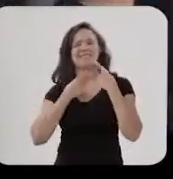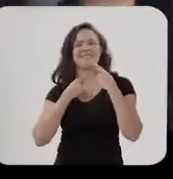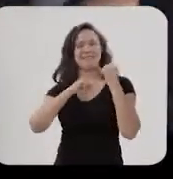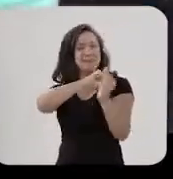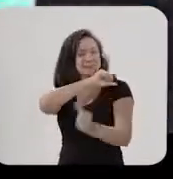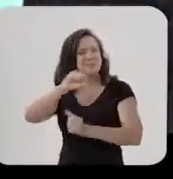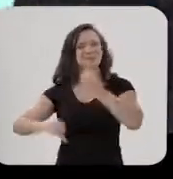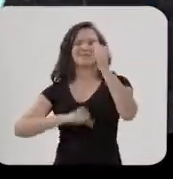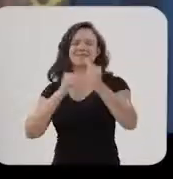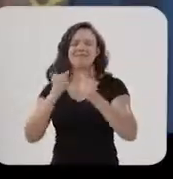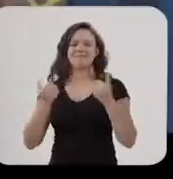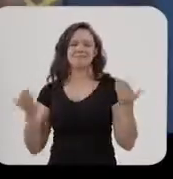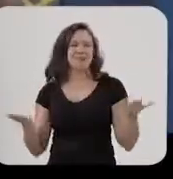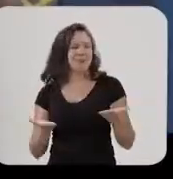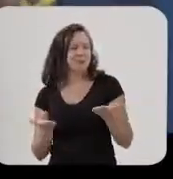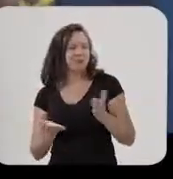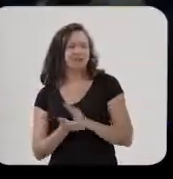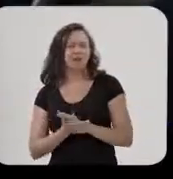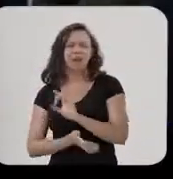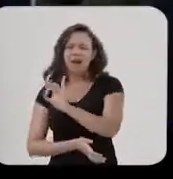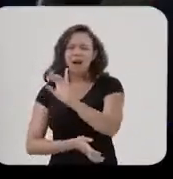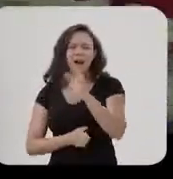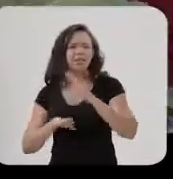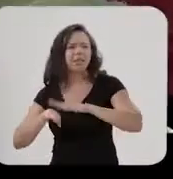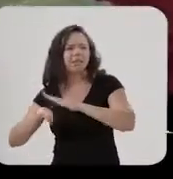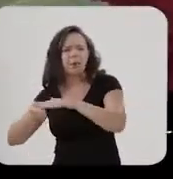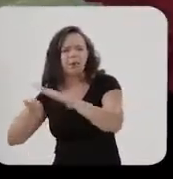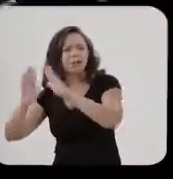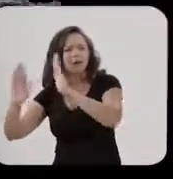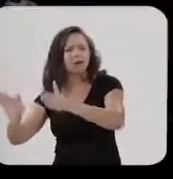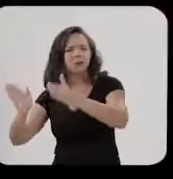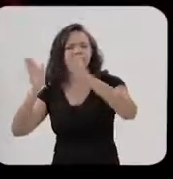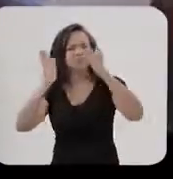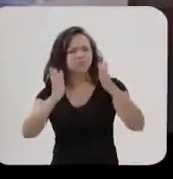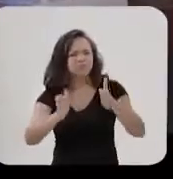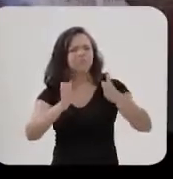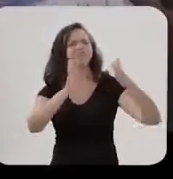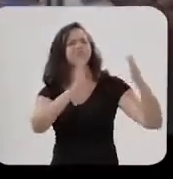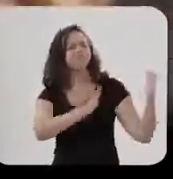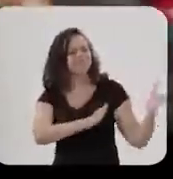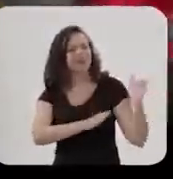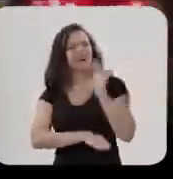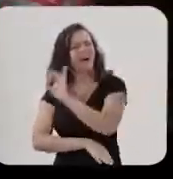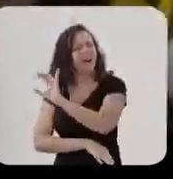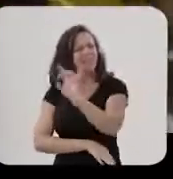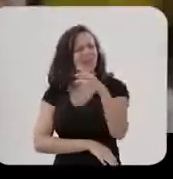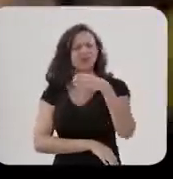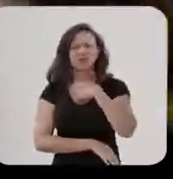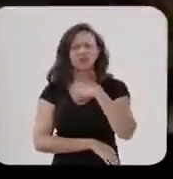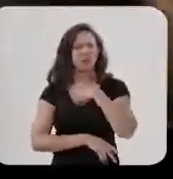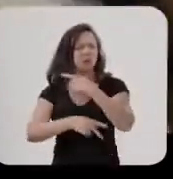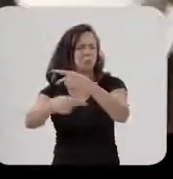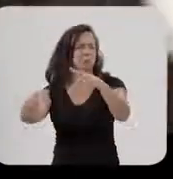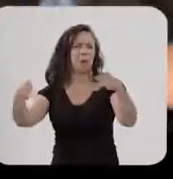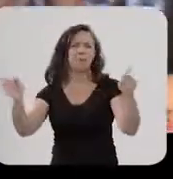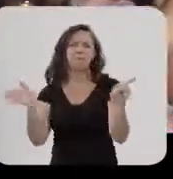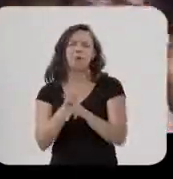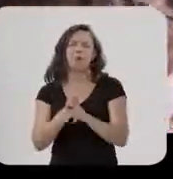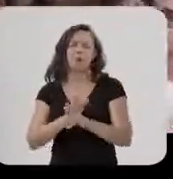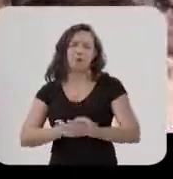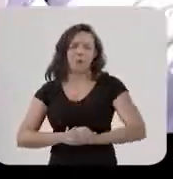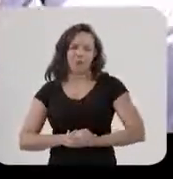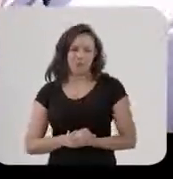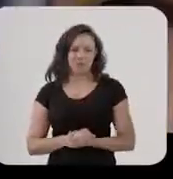desejo de mudar a realidade. Cada um no seu tempo. Cada um no seu jeito.